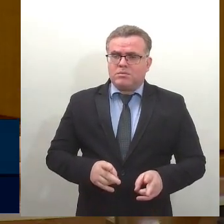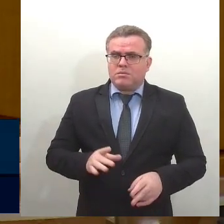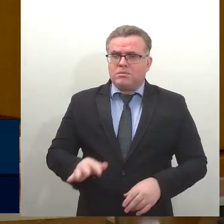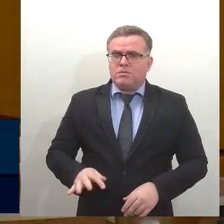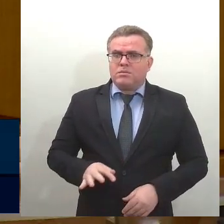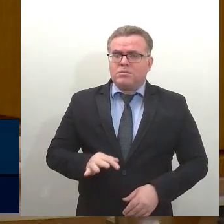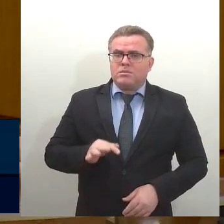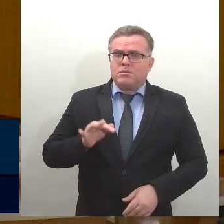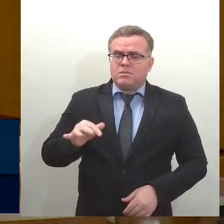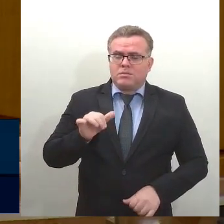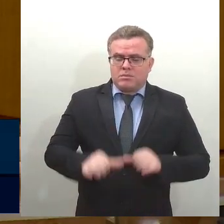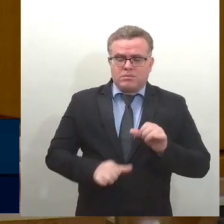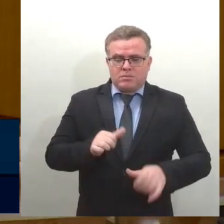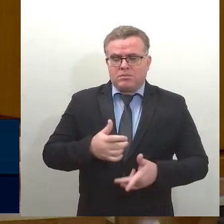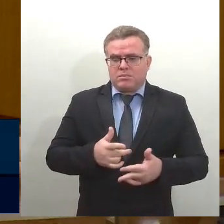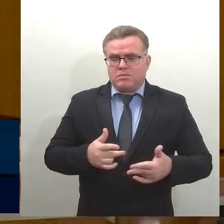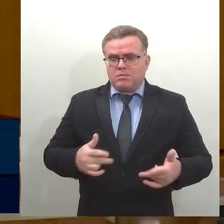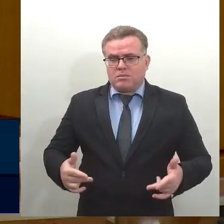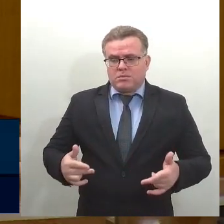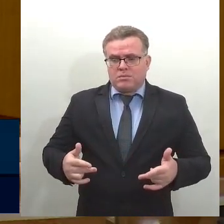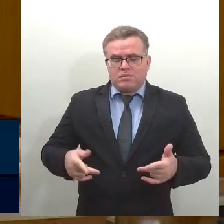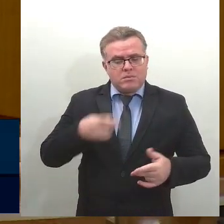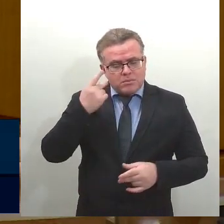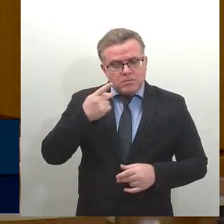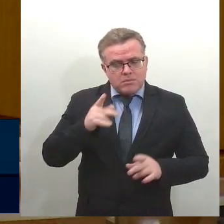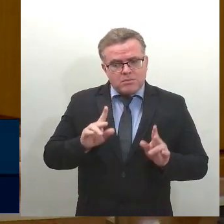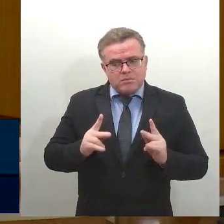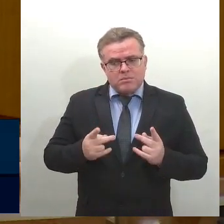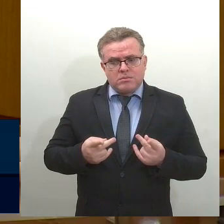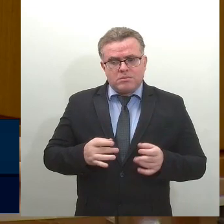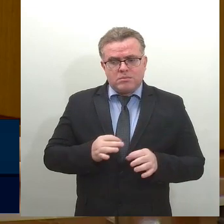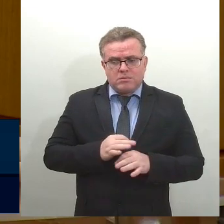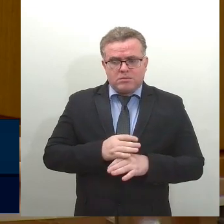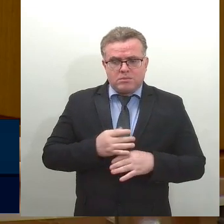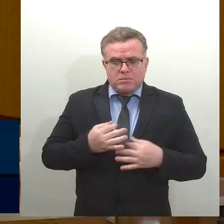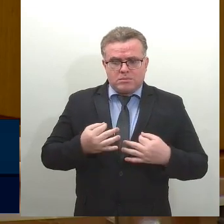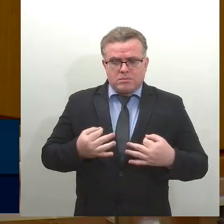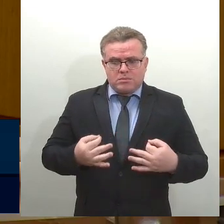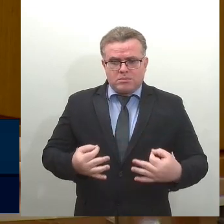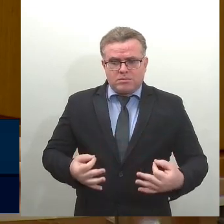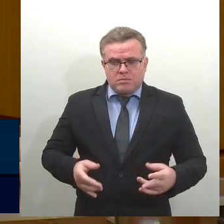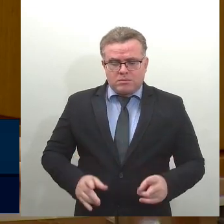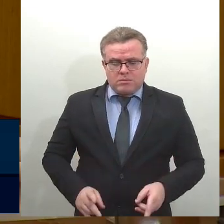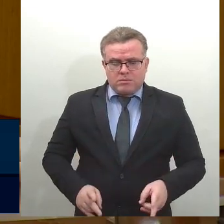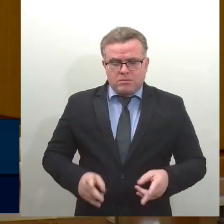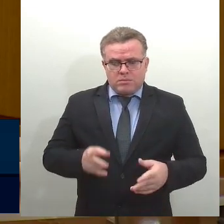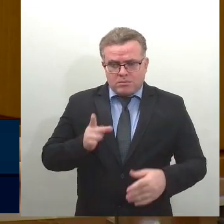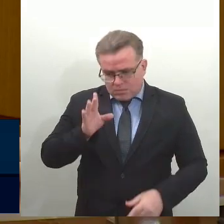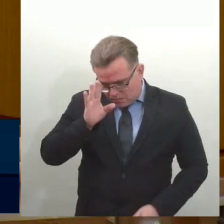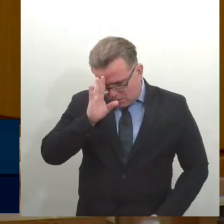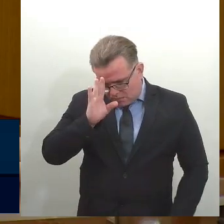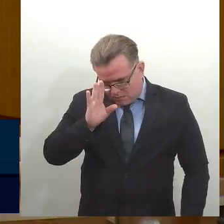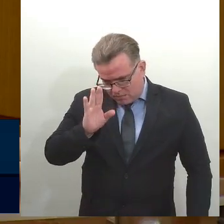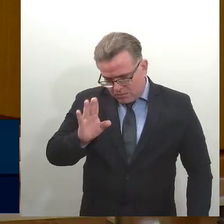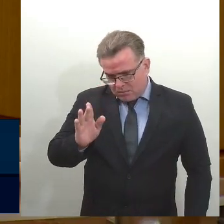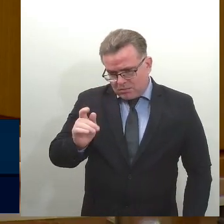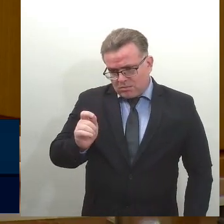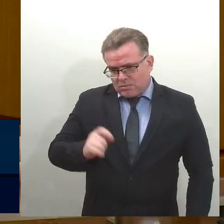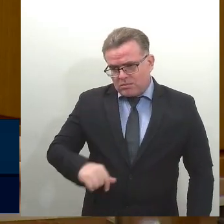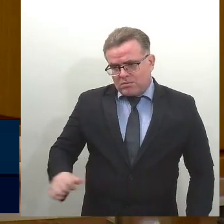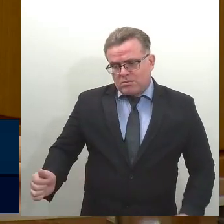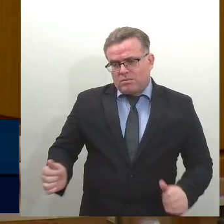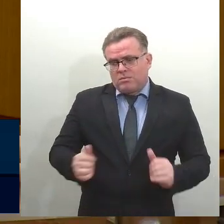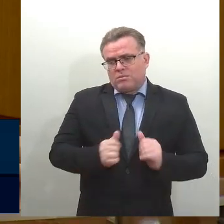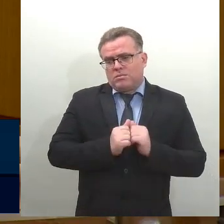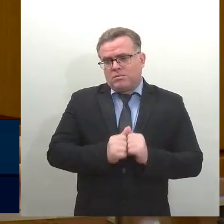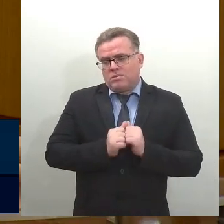políticos mais humanos e em políticos que estejam principalmente do lado dos que mais precisam. Só vale a